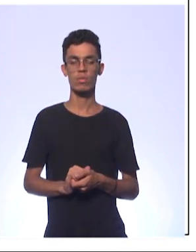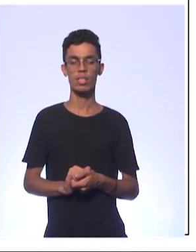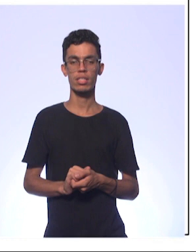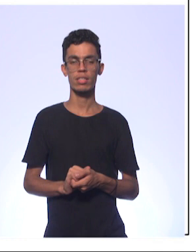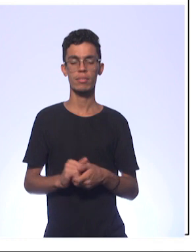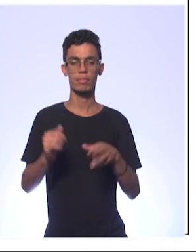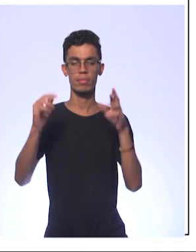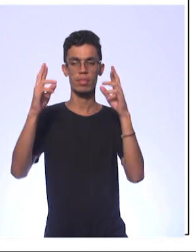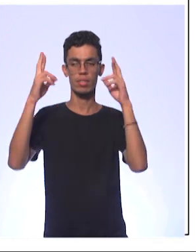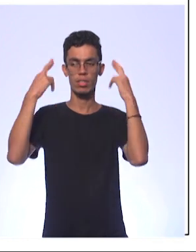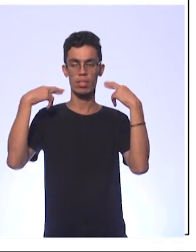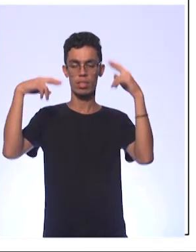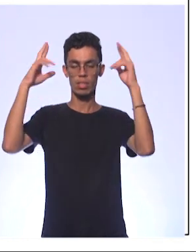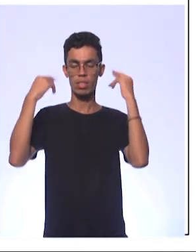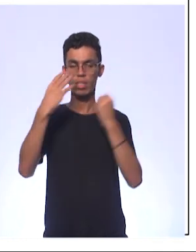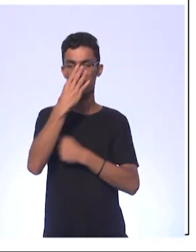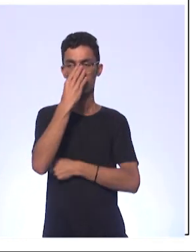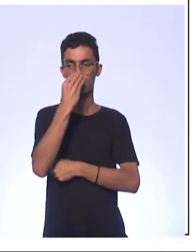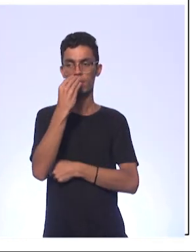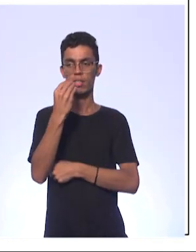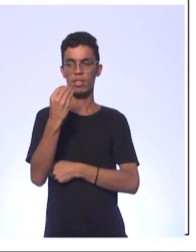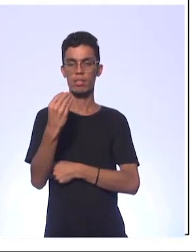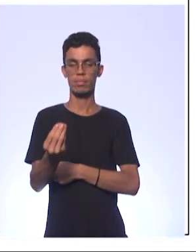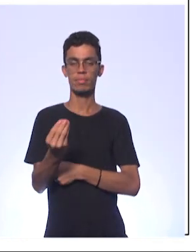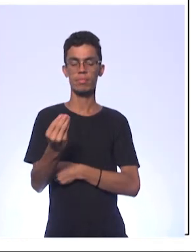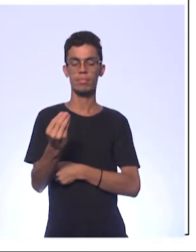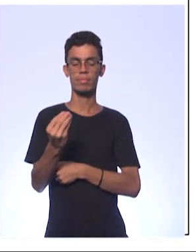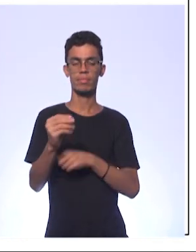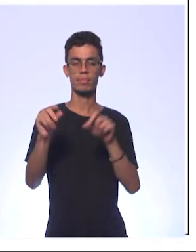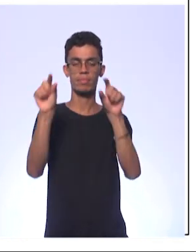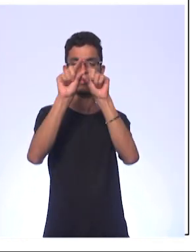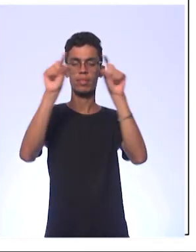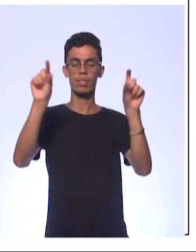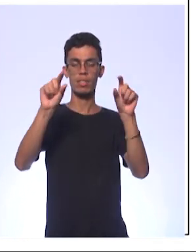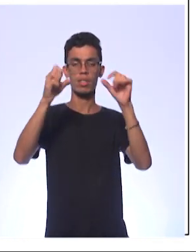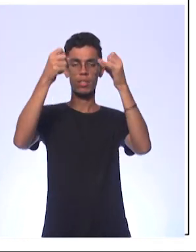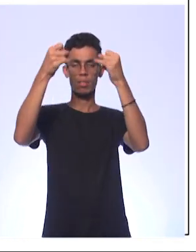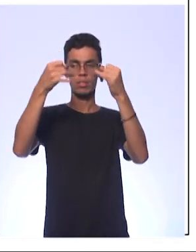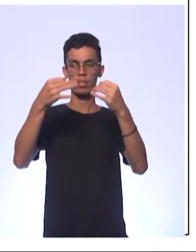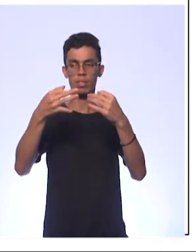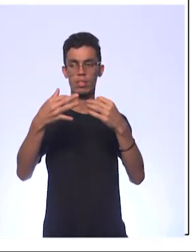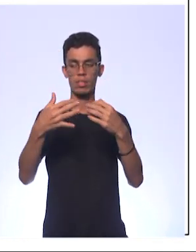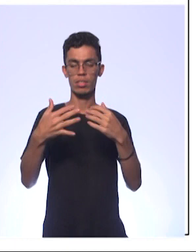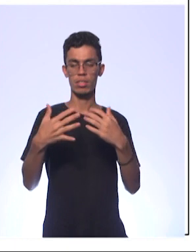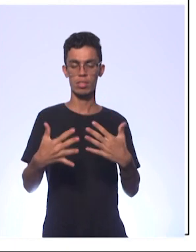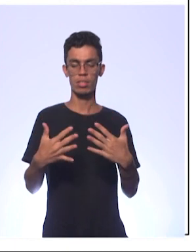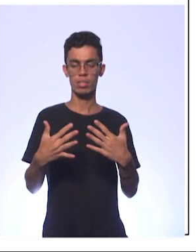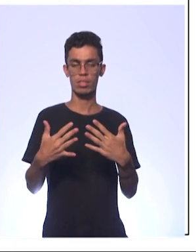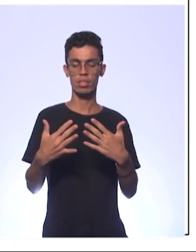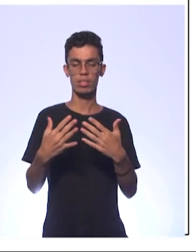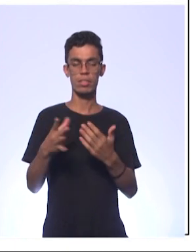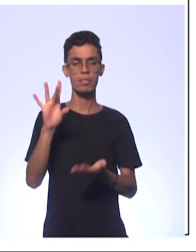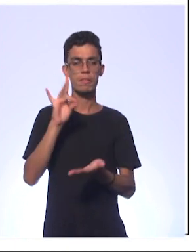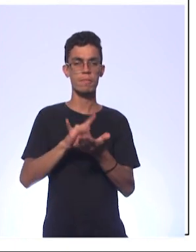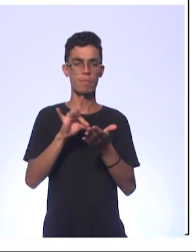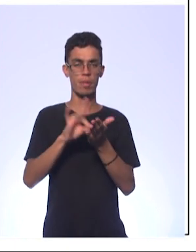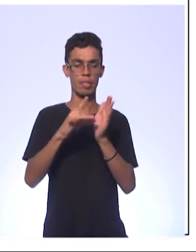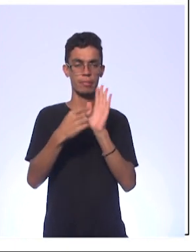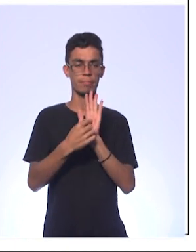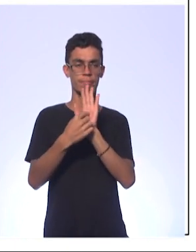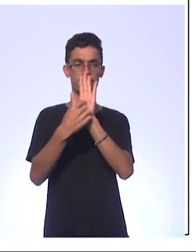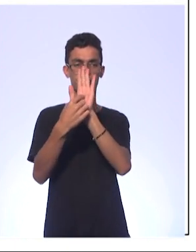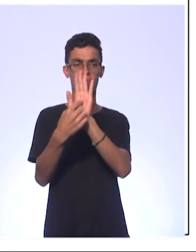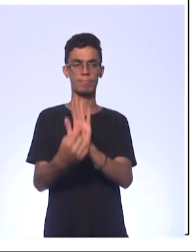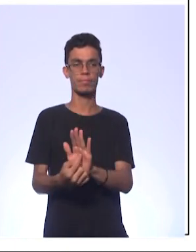cordeiro? Em sequência, fizemos um parágrafo explicativo para essa evidência e para as demais, mas